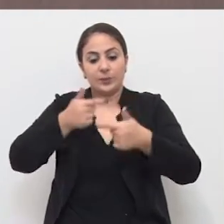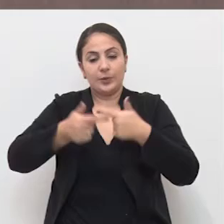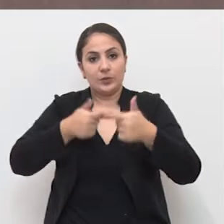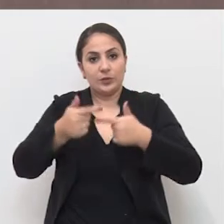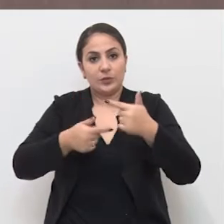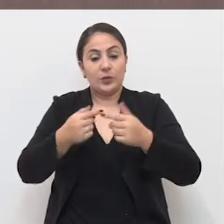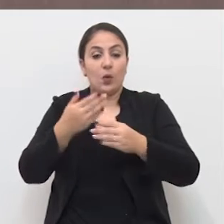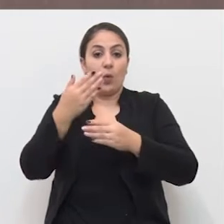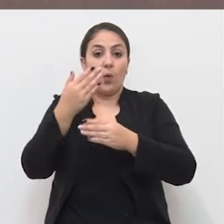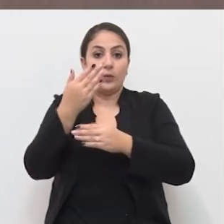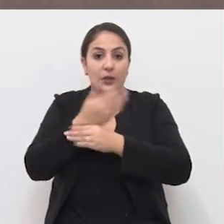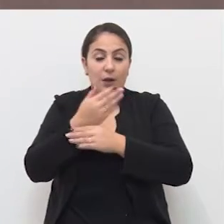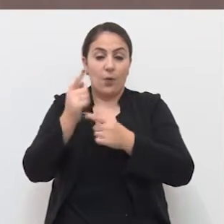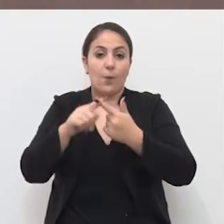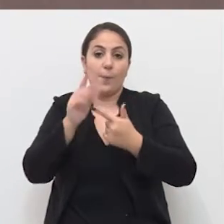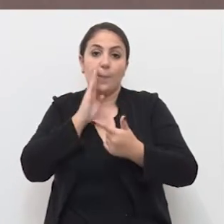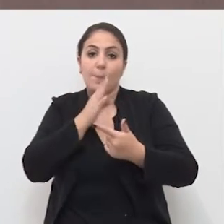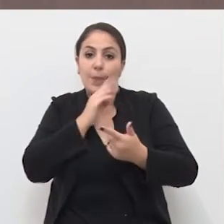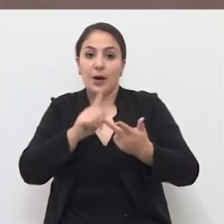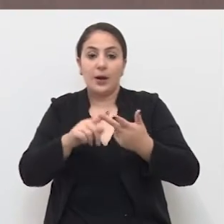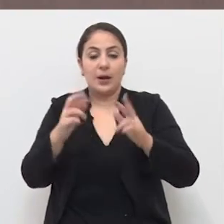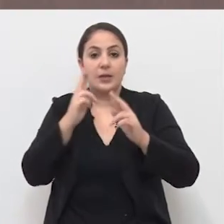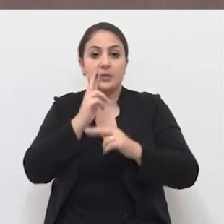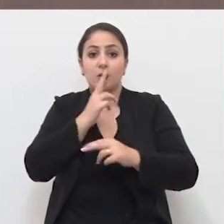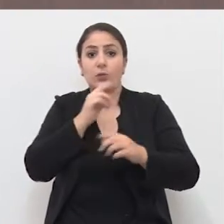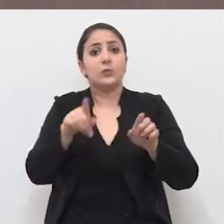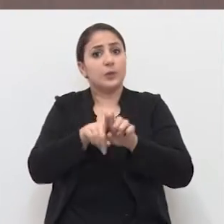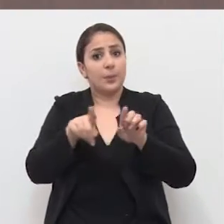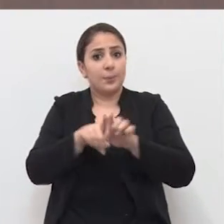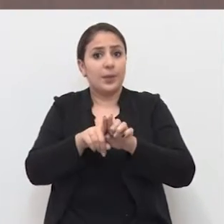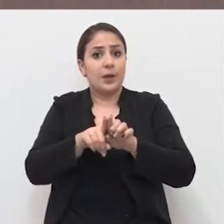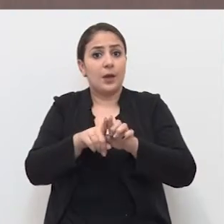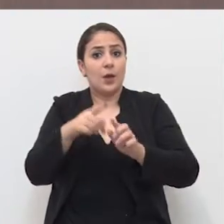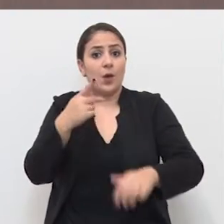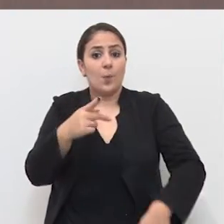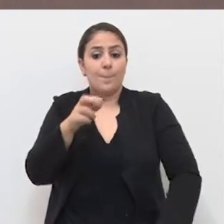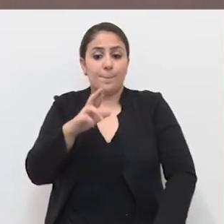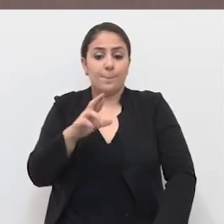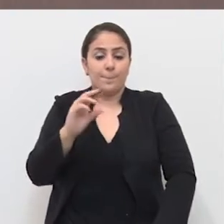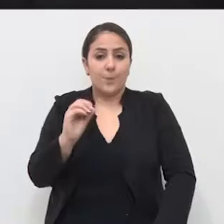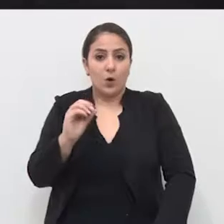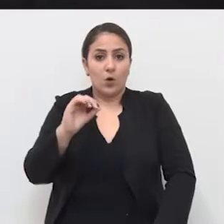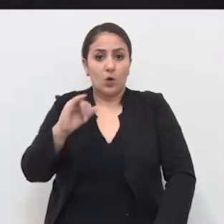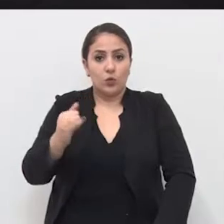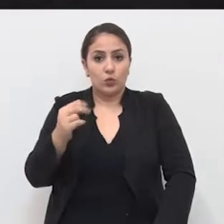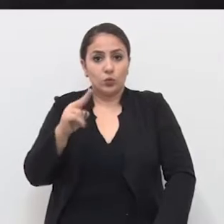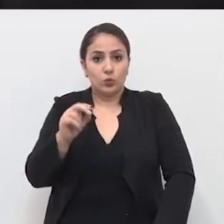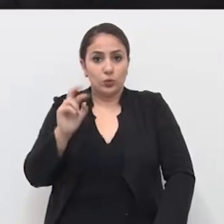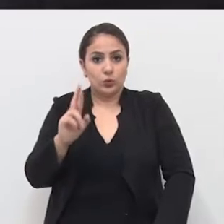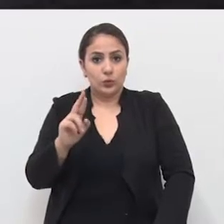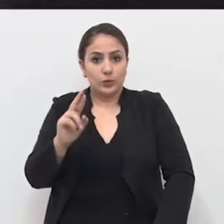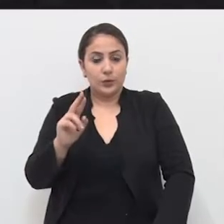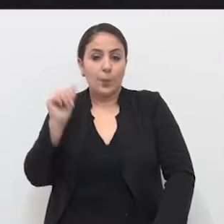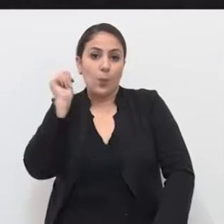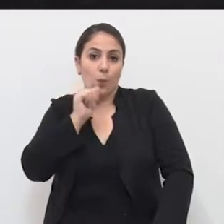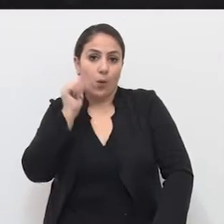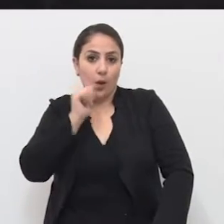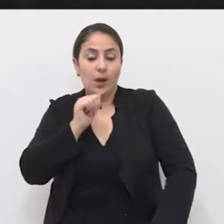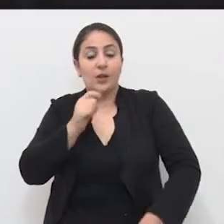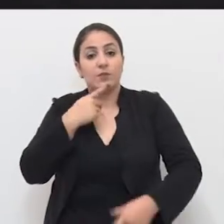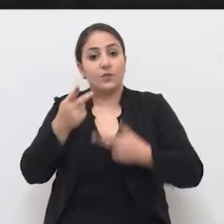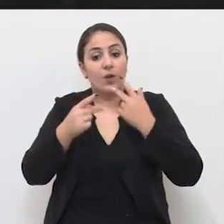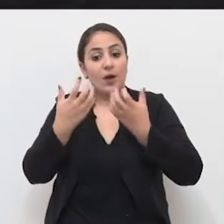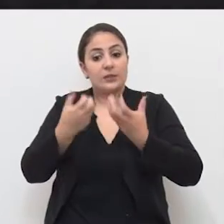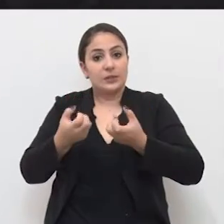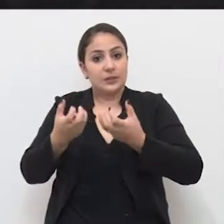de Trabalhadores em Hotéis, Bares e Restaurantes e também ao Projur Mulher. Na tribuna, ele falou sobre